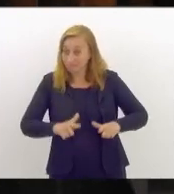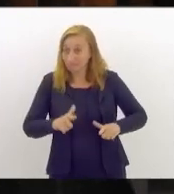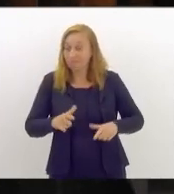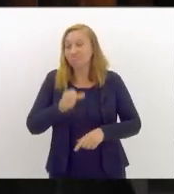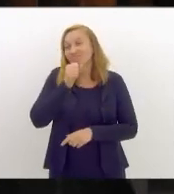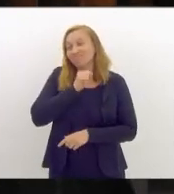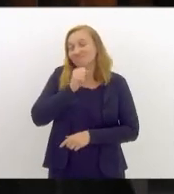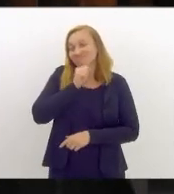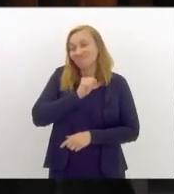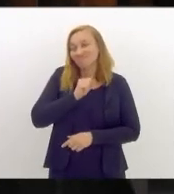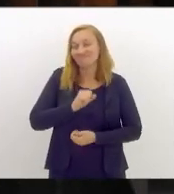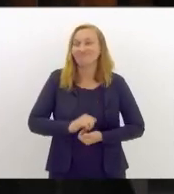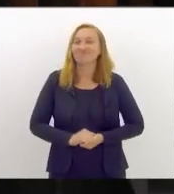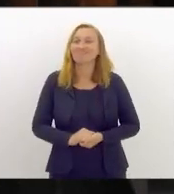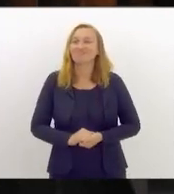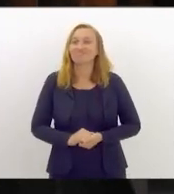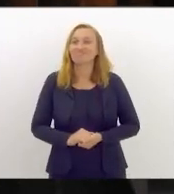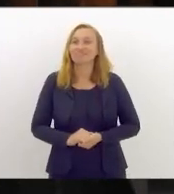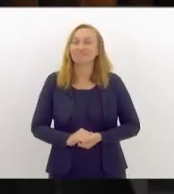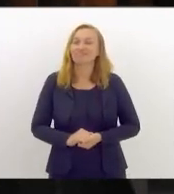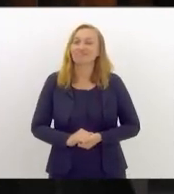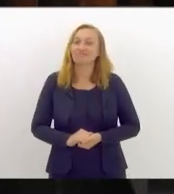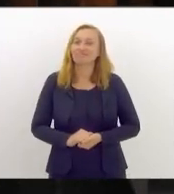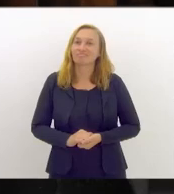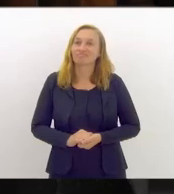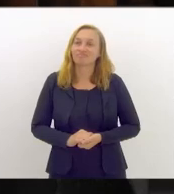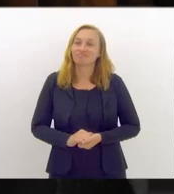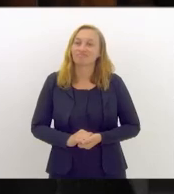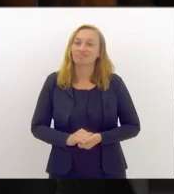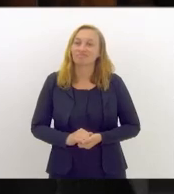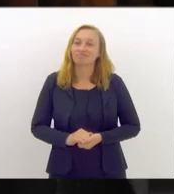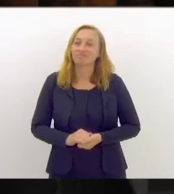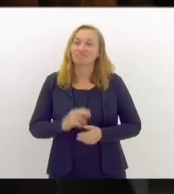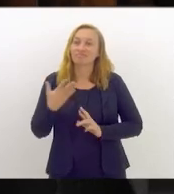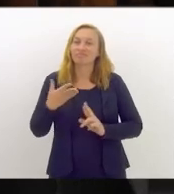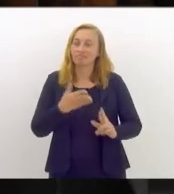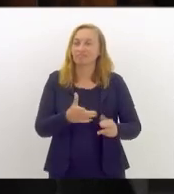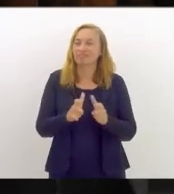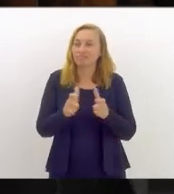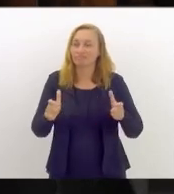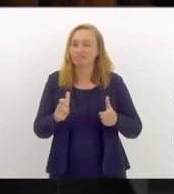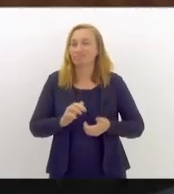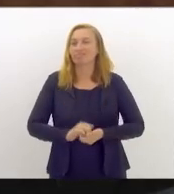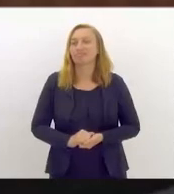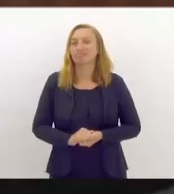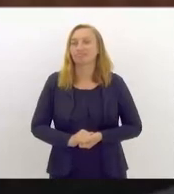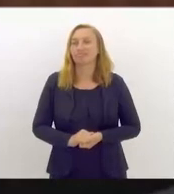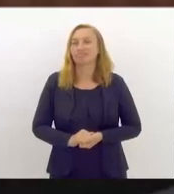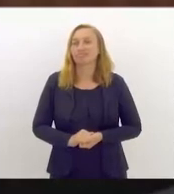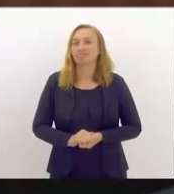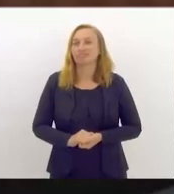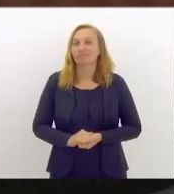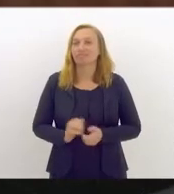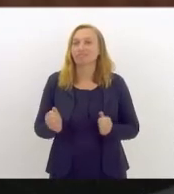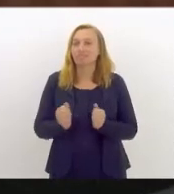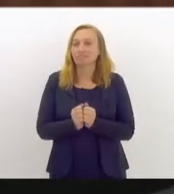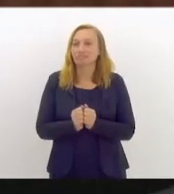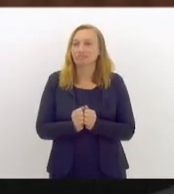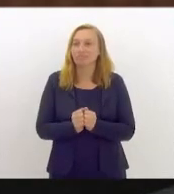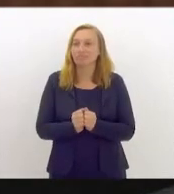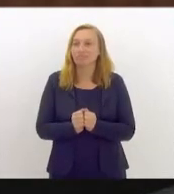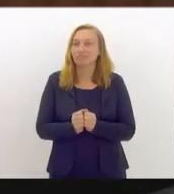é o meu avô onde Largo Alves minha maior referência na advocacia que junto com